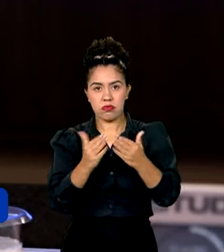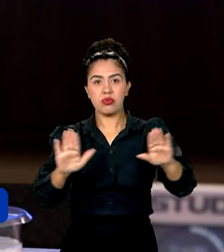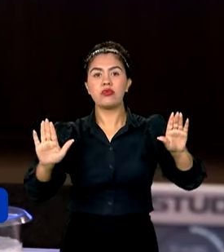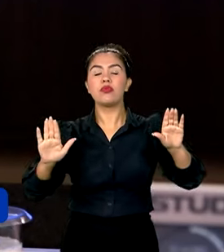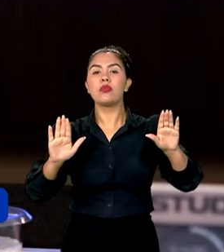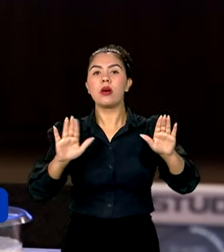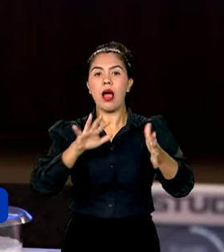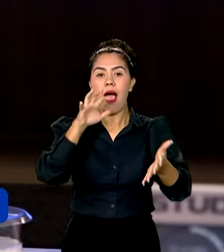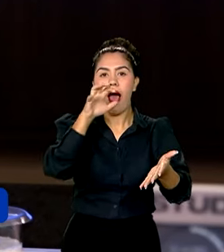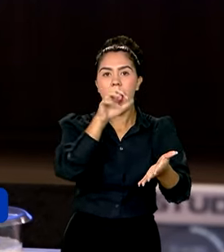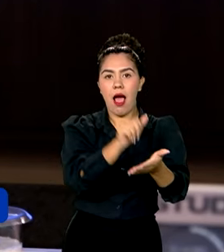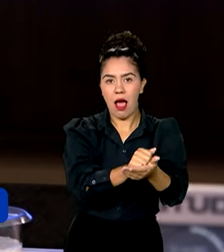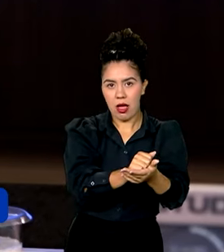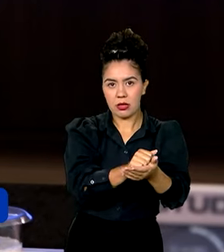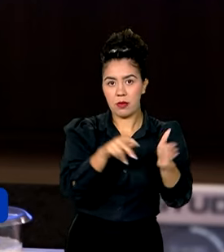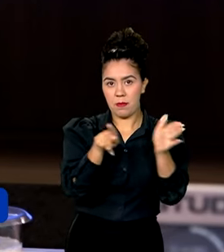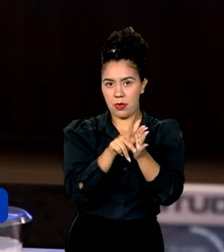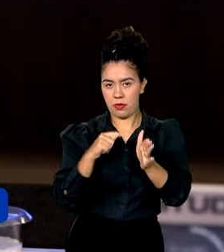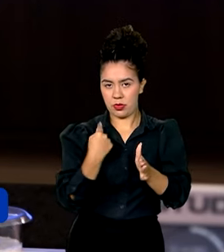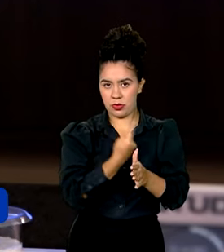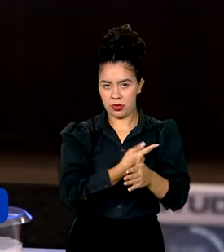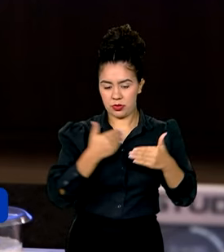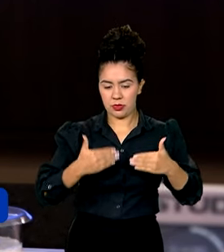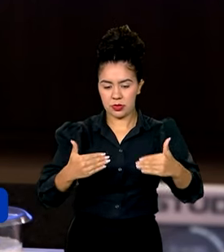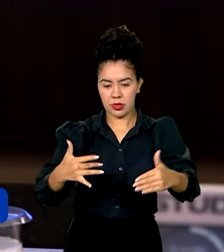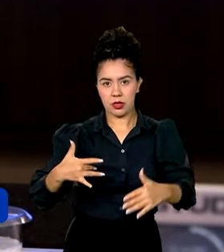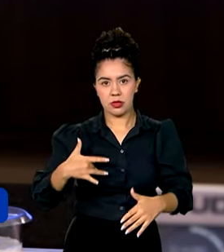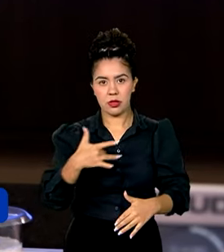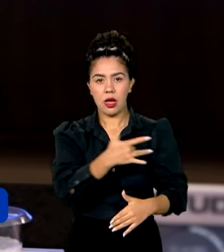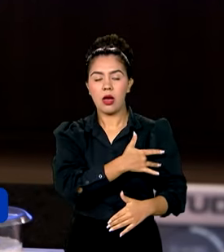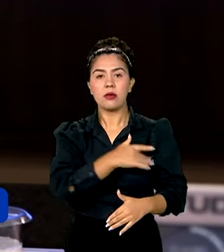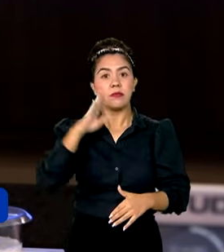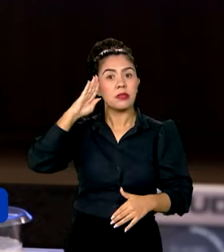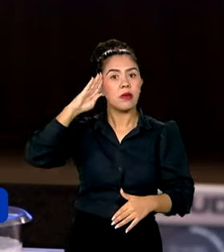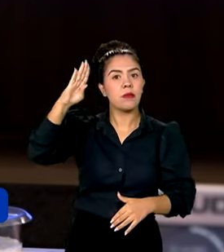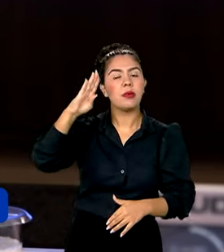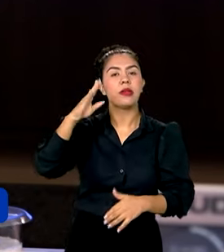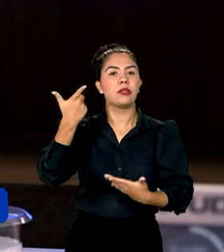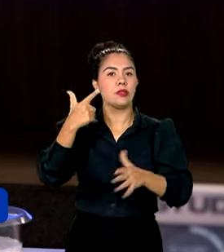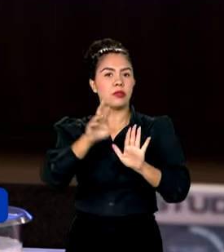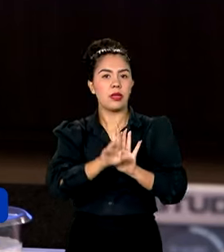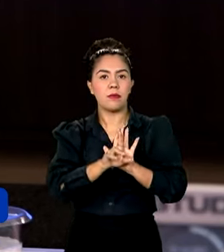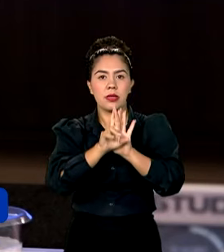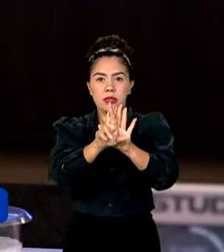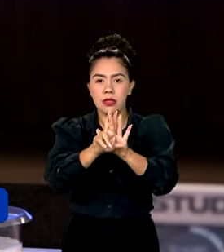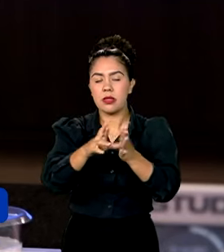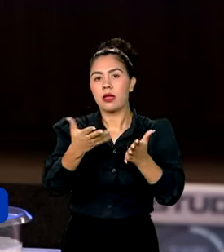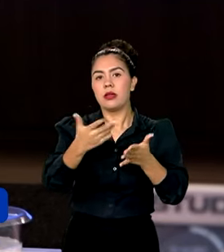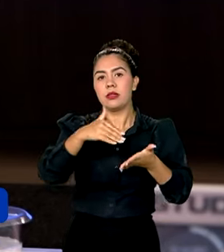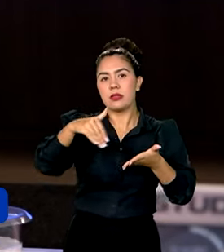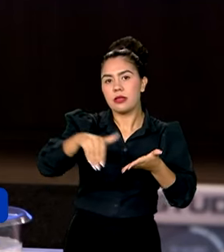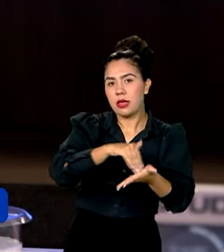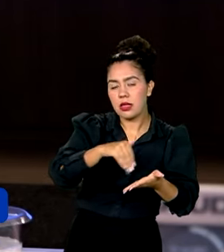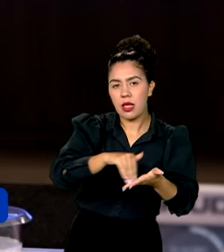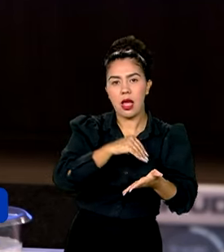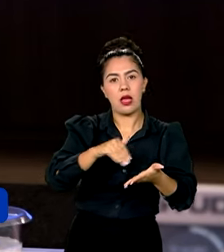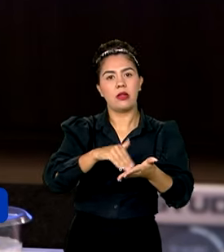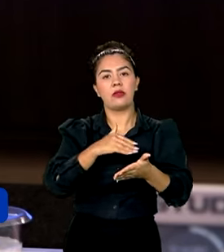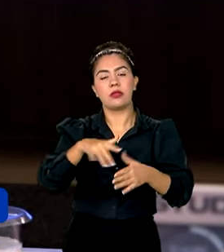Saúde Nós abrimos para que os gestores municipais secretários municipais de saúde prefeituras